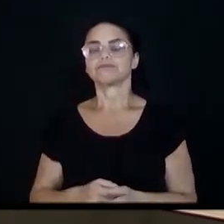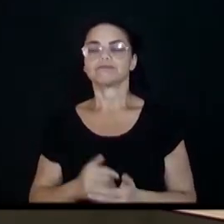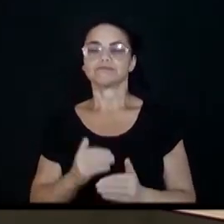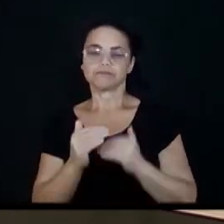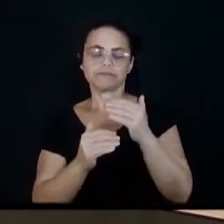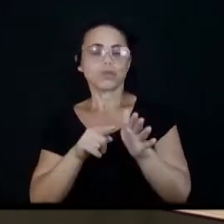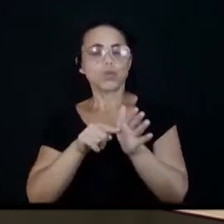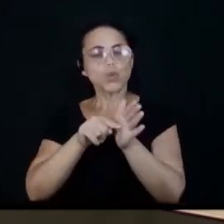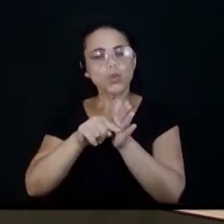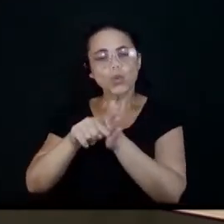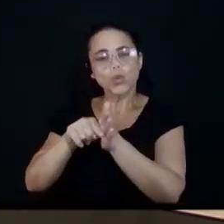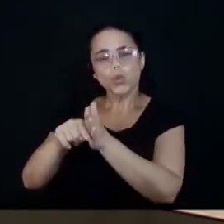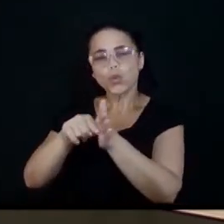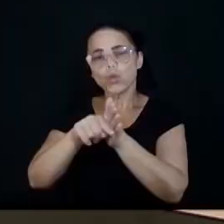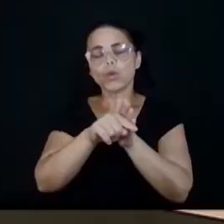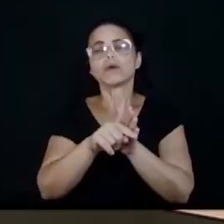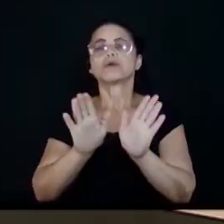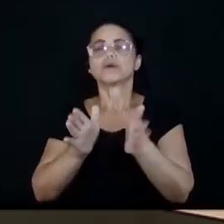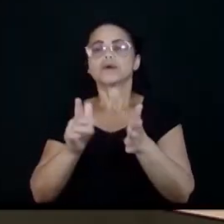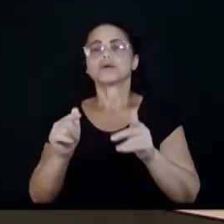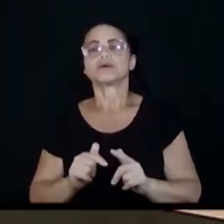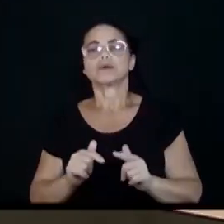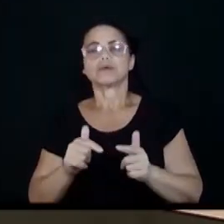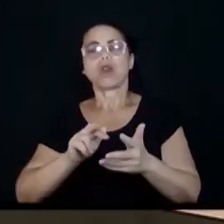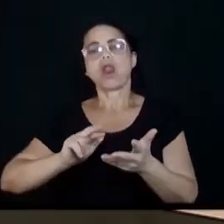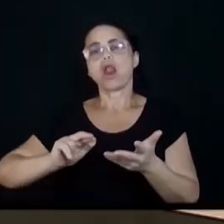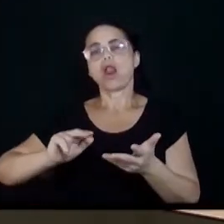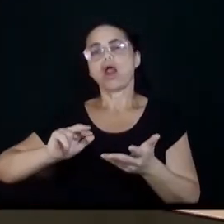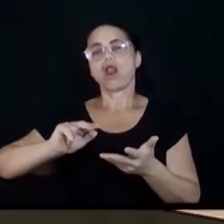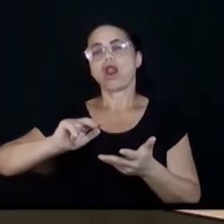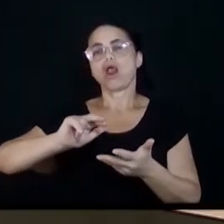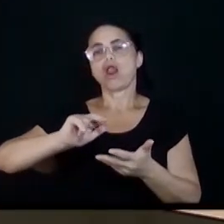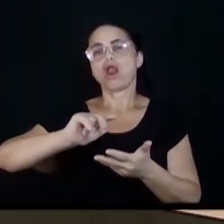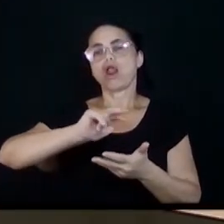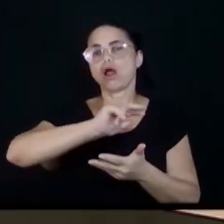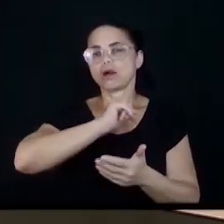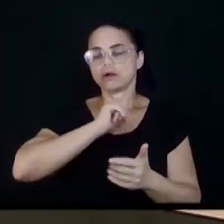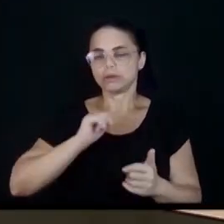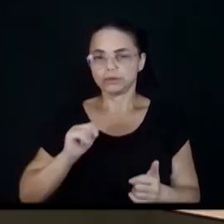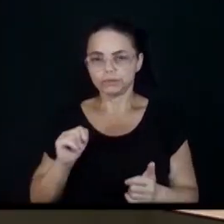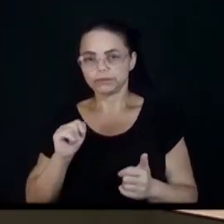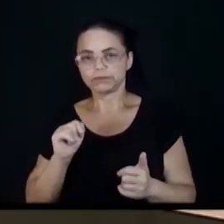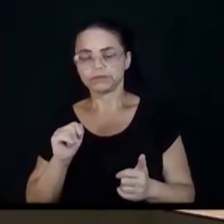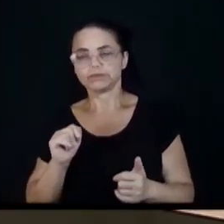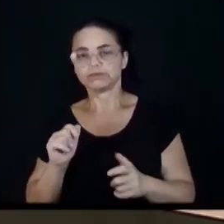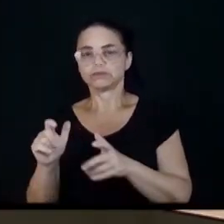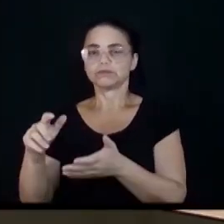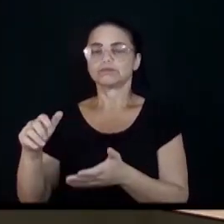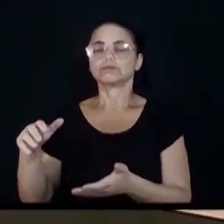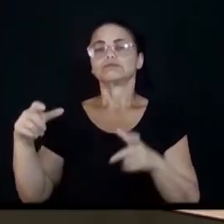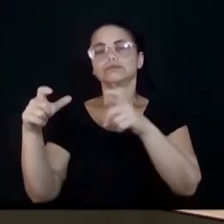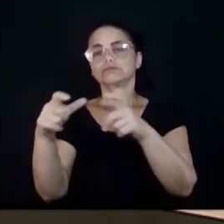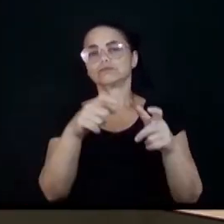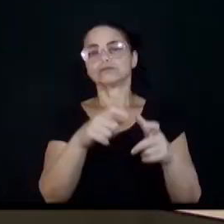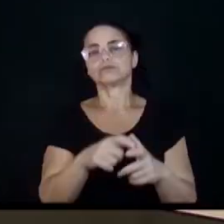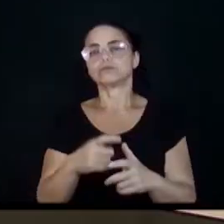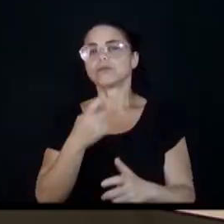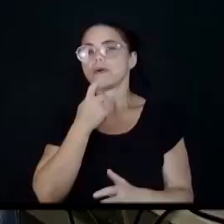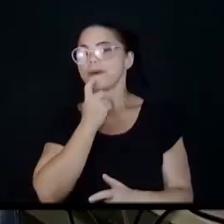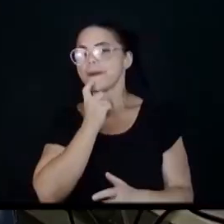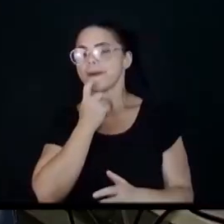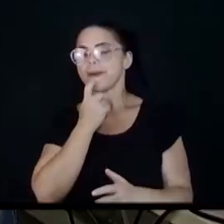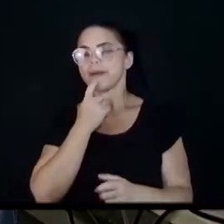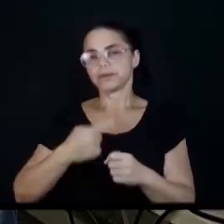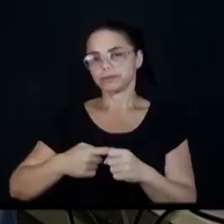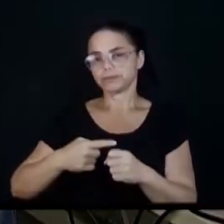e atuei em diversos locais aqui, tanto da cidade de Campinas quanto fora. E